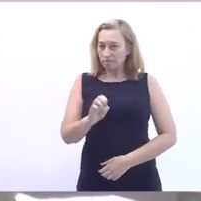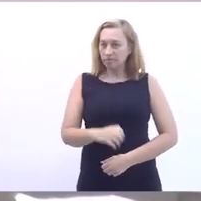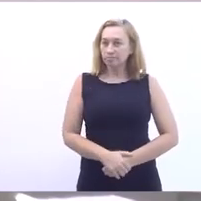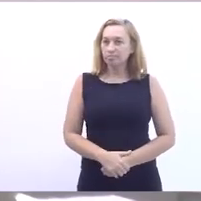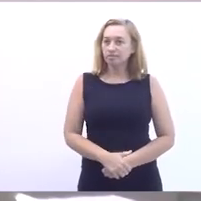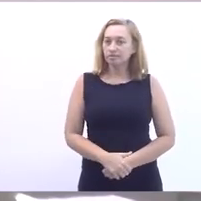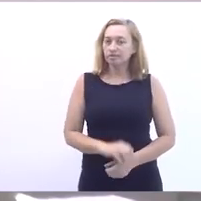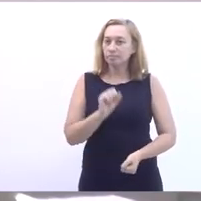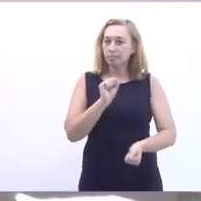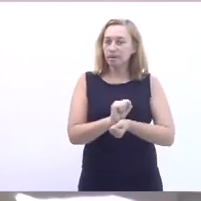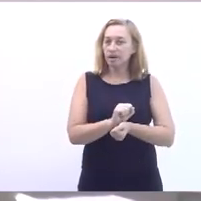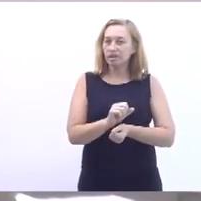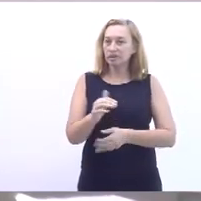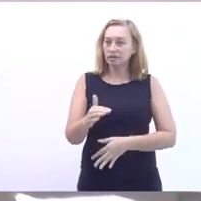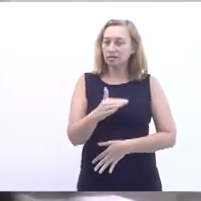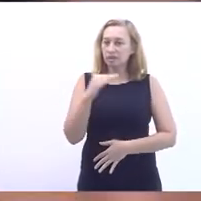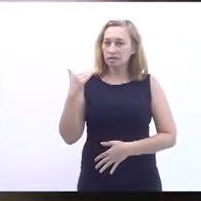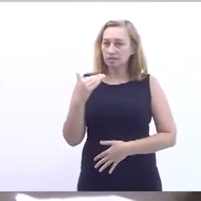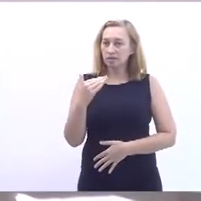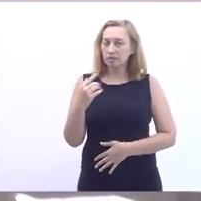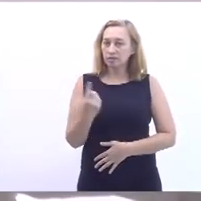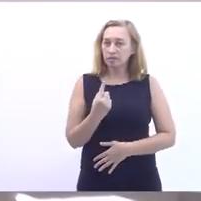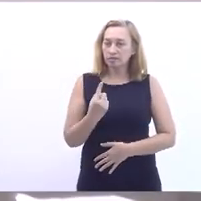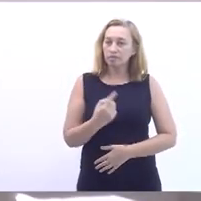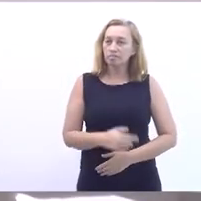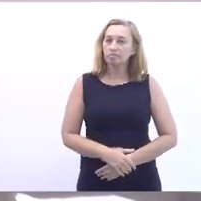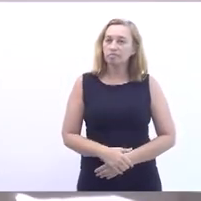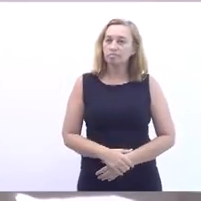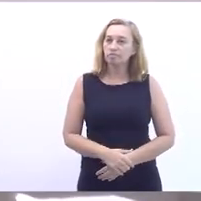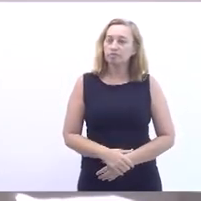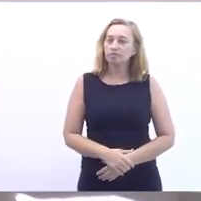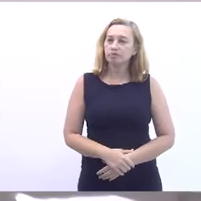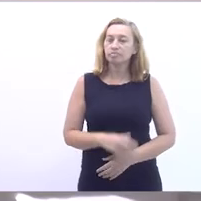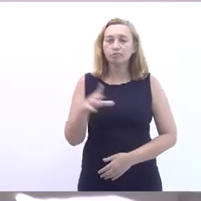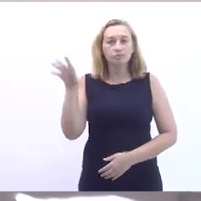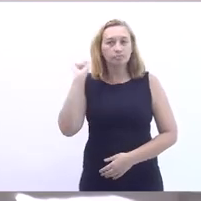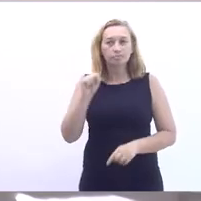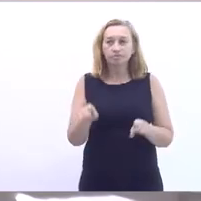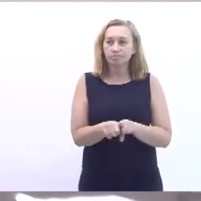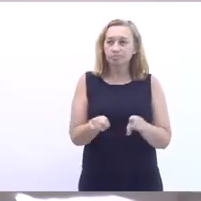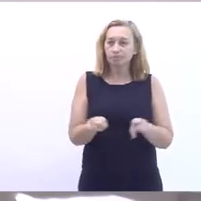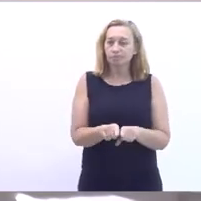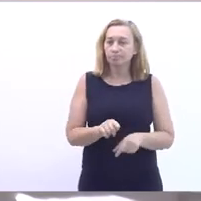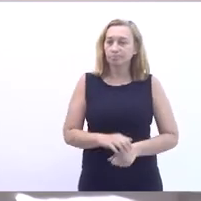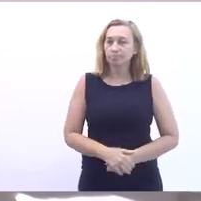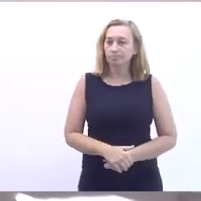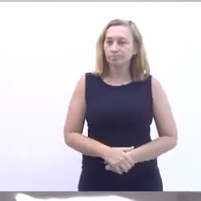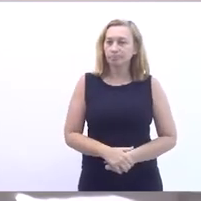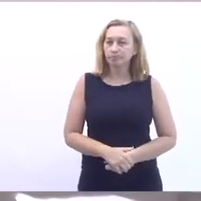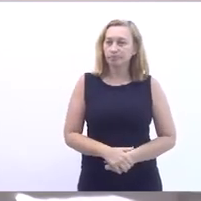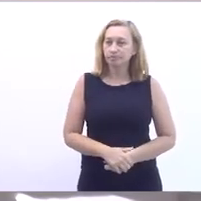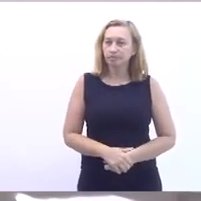matar depois vamos eu vou querer ouvir também a